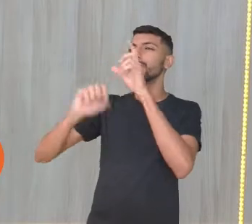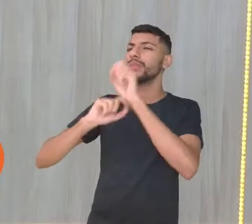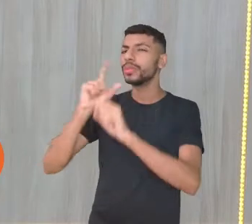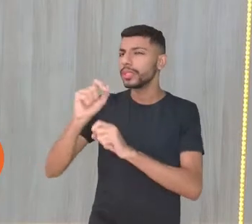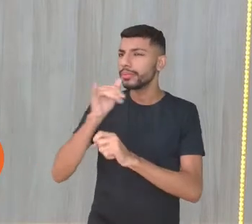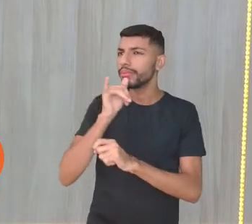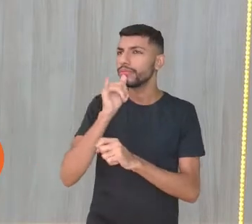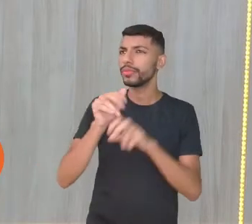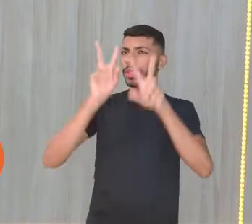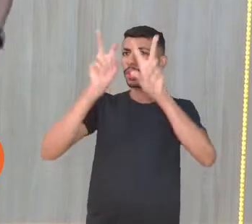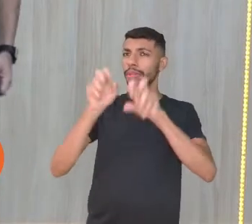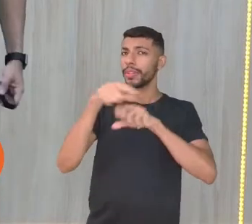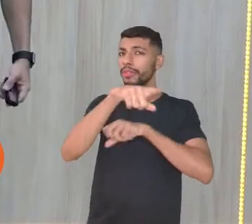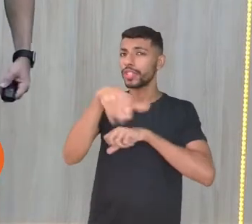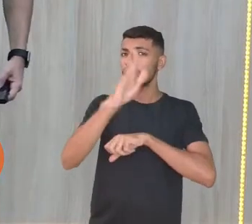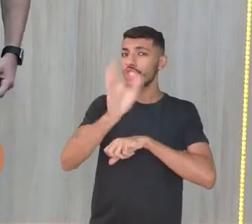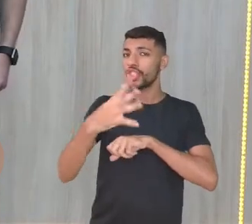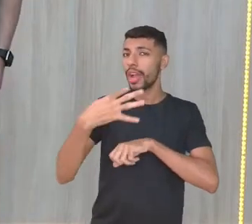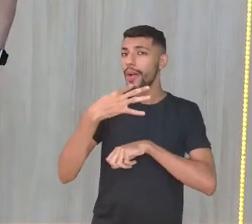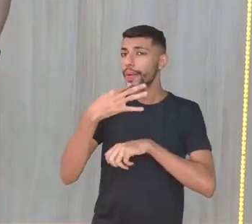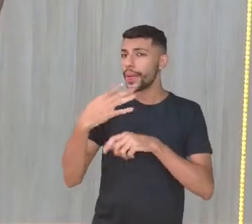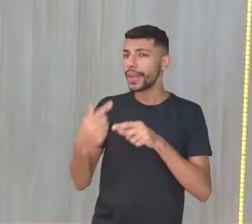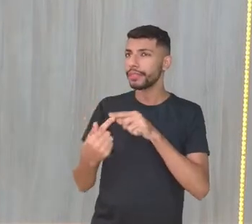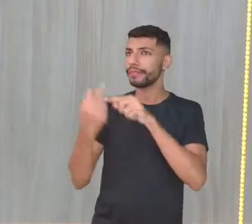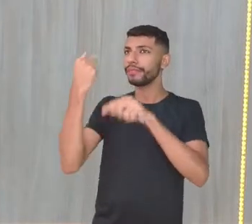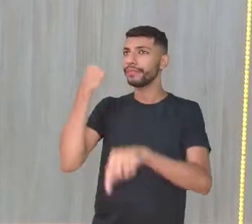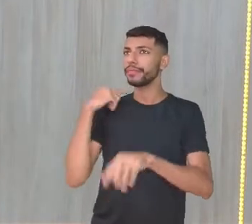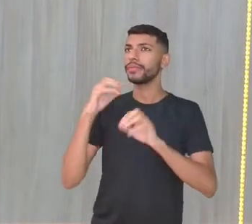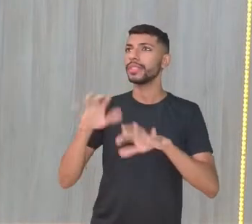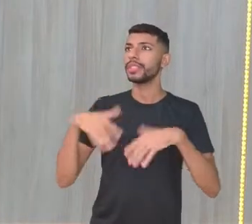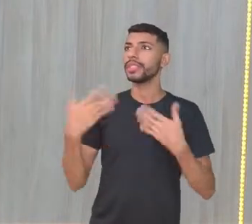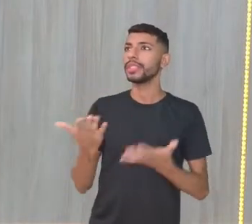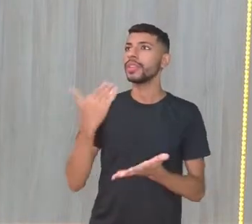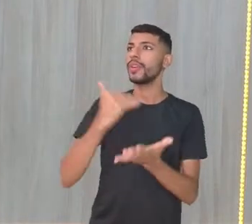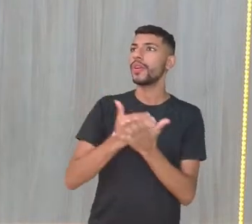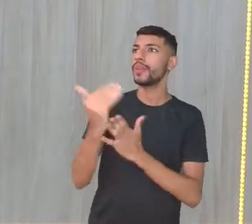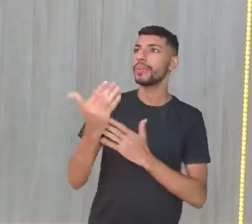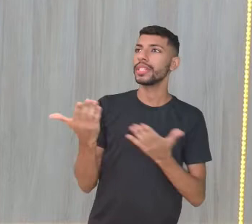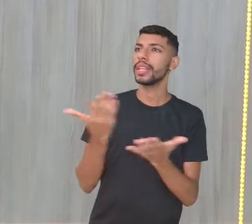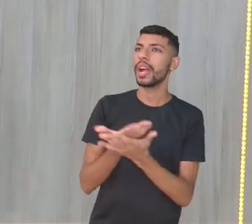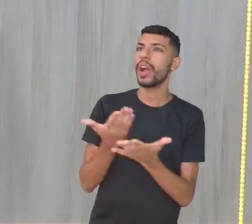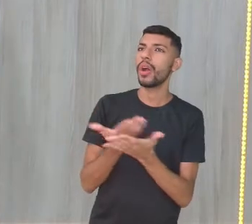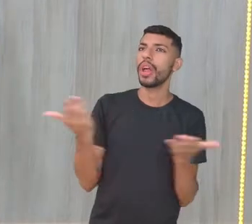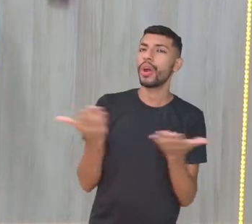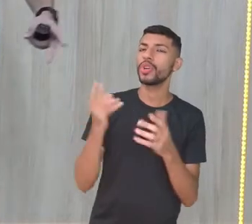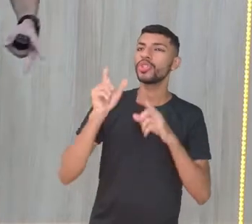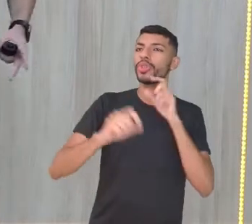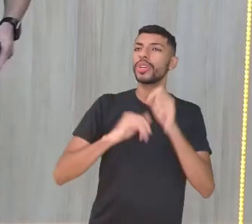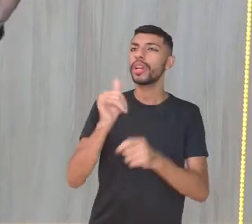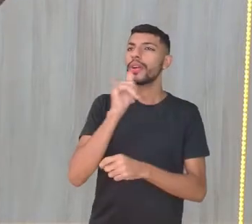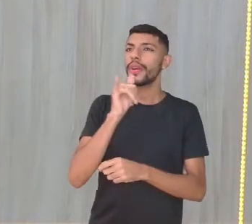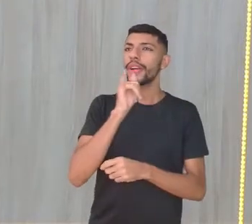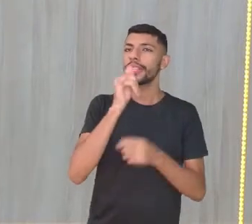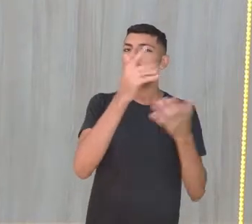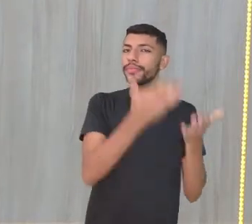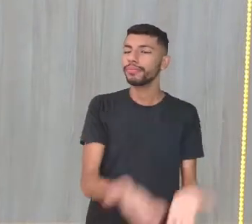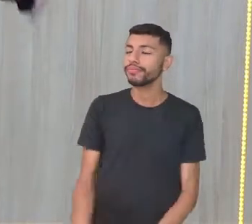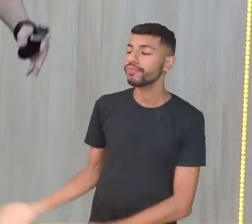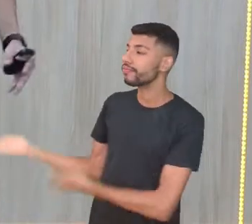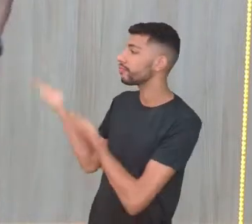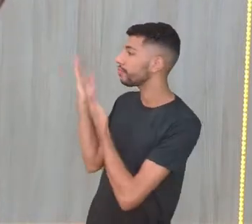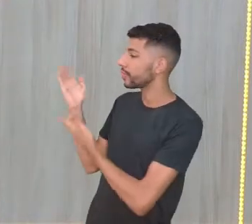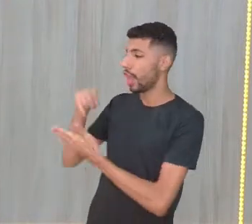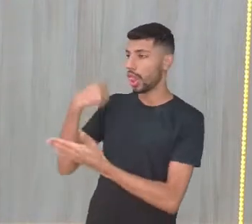um assunto que você já conhece, certo? Então, vou começar a aula de hoje com esse exemplo aí. Então a gente vai ler